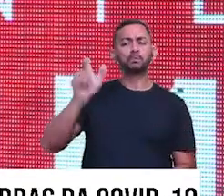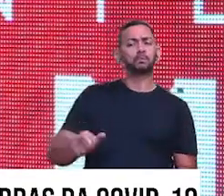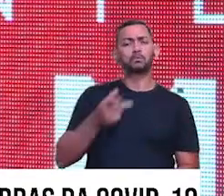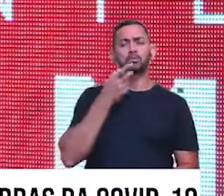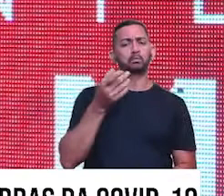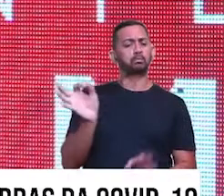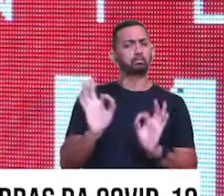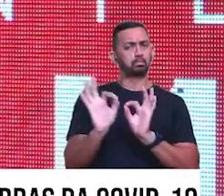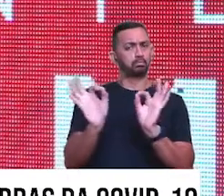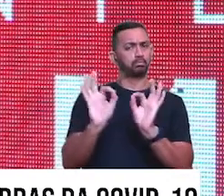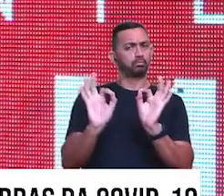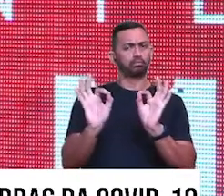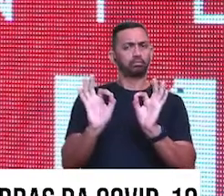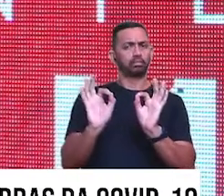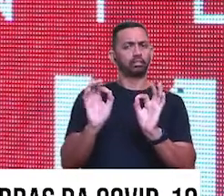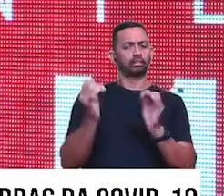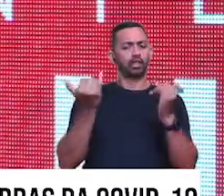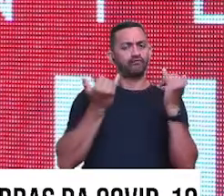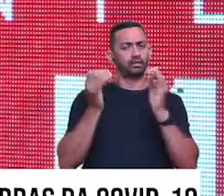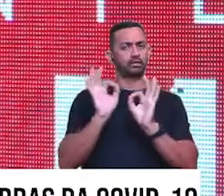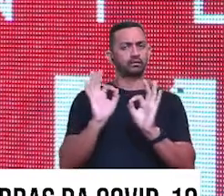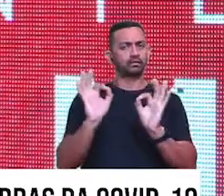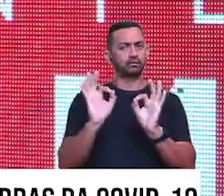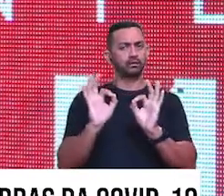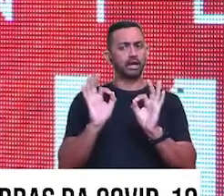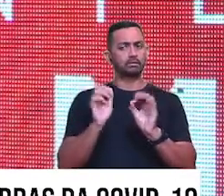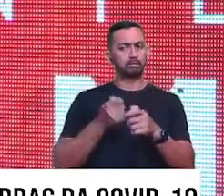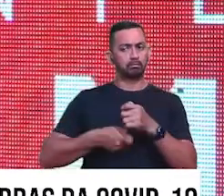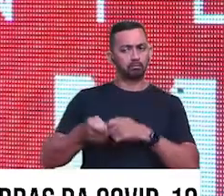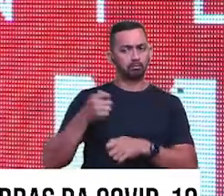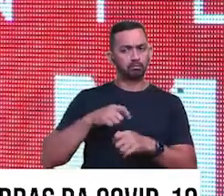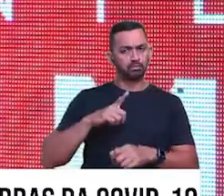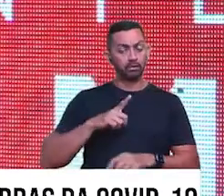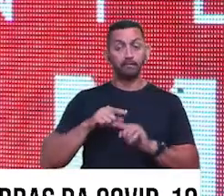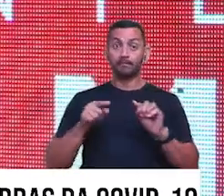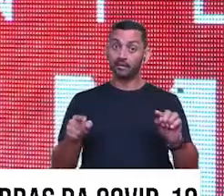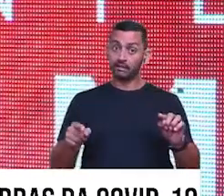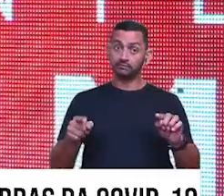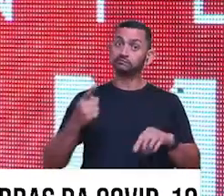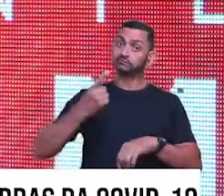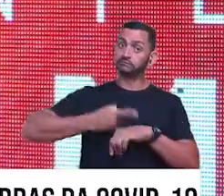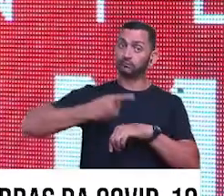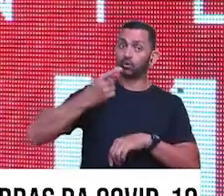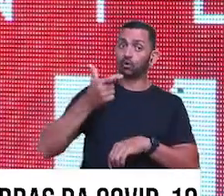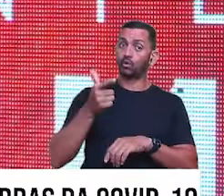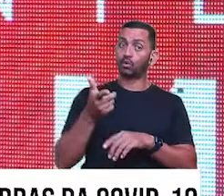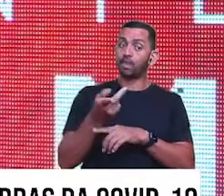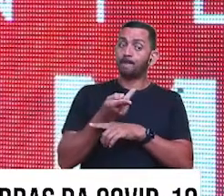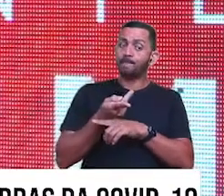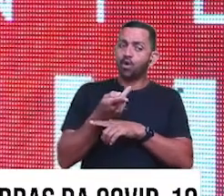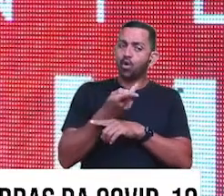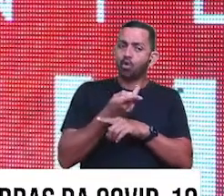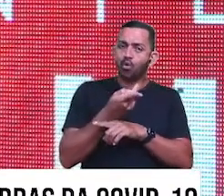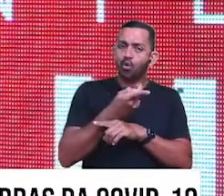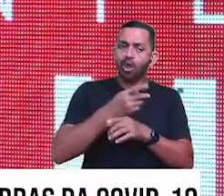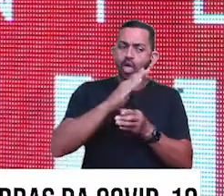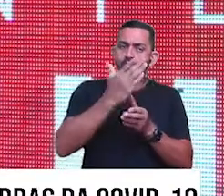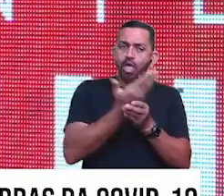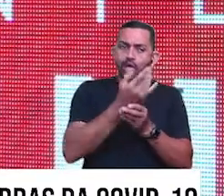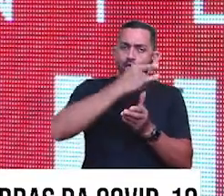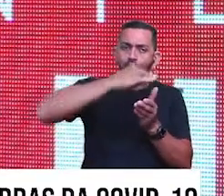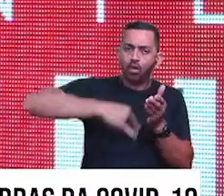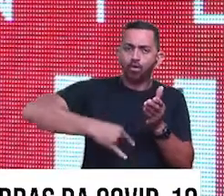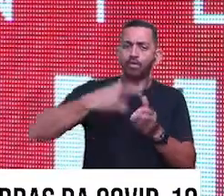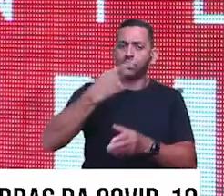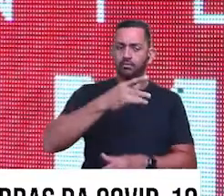assessora que conversou conosco disse que ainda não tinha nenhuma informação, nem se essa operação estava ocorrendo. Então, de fato, não houve busca e apreensão